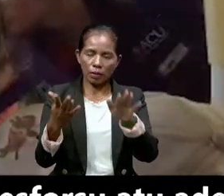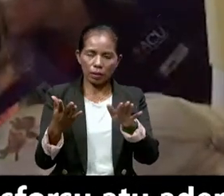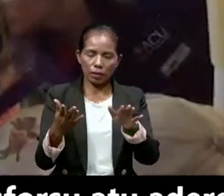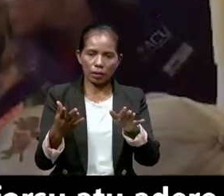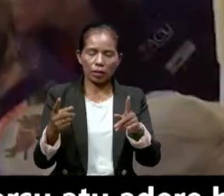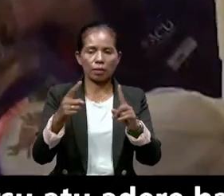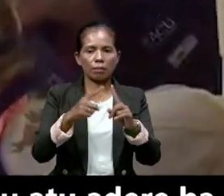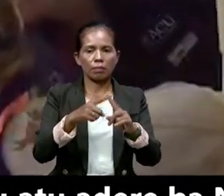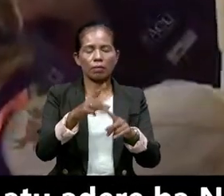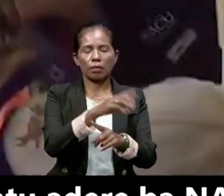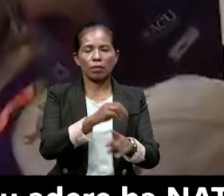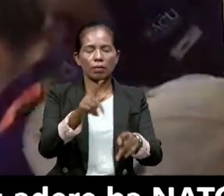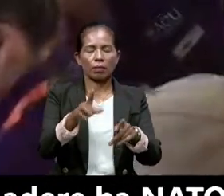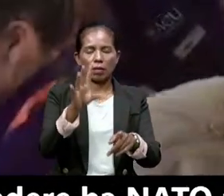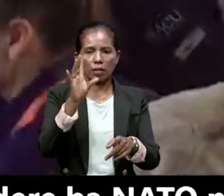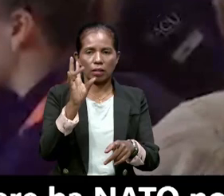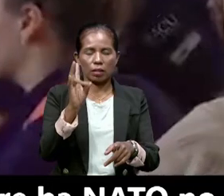iha pediatria 5 pessoas